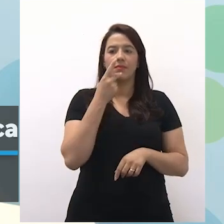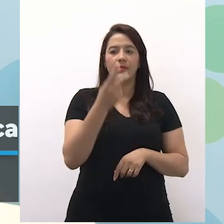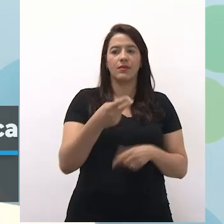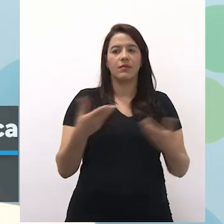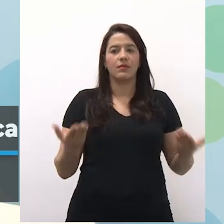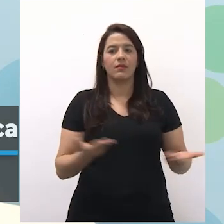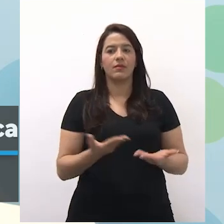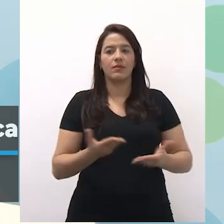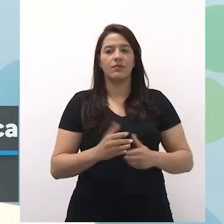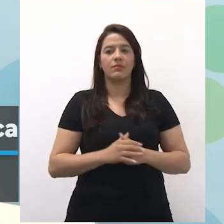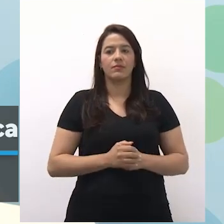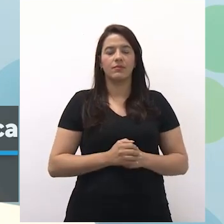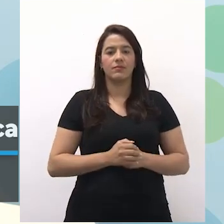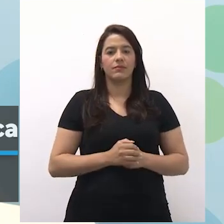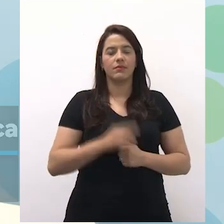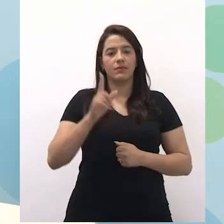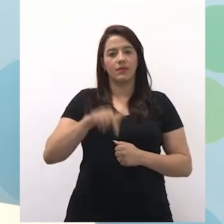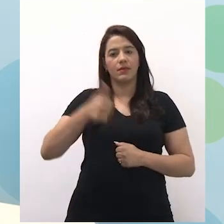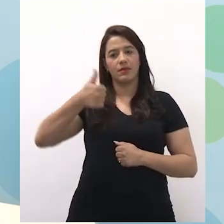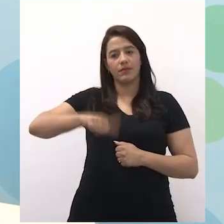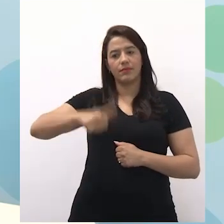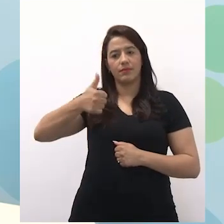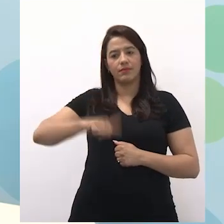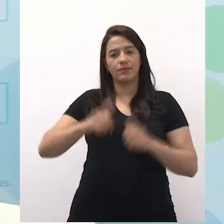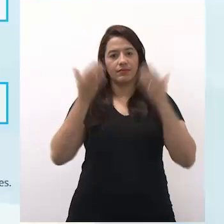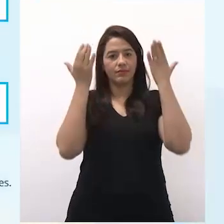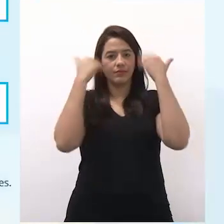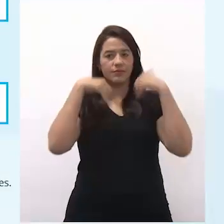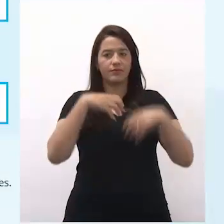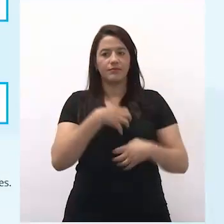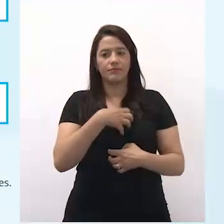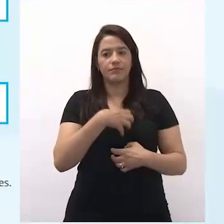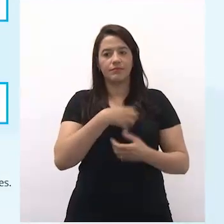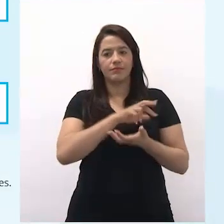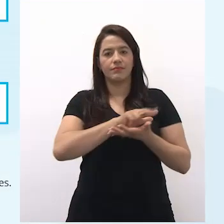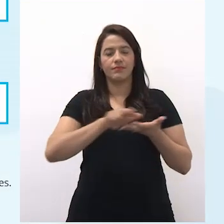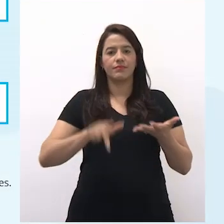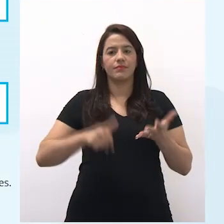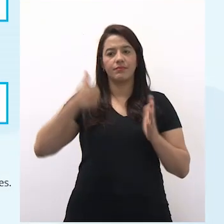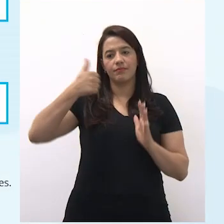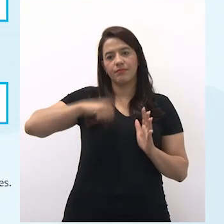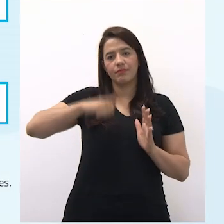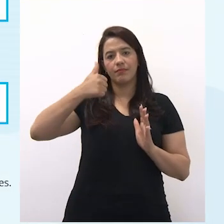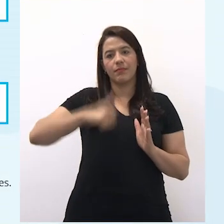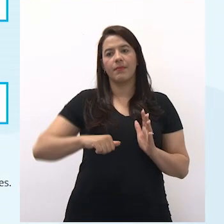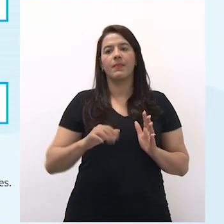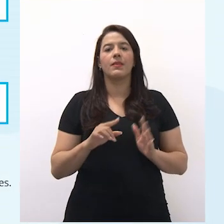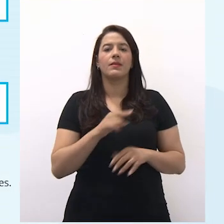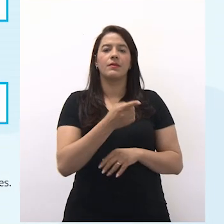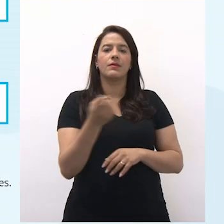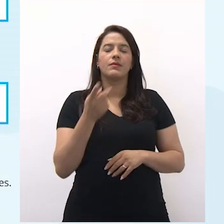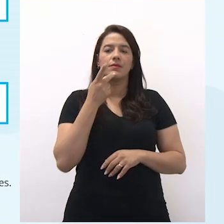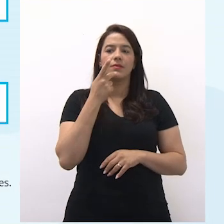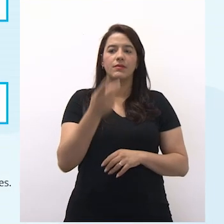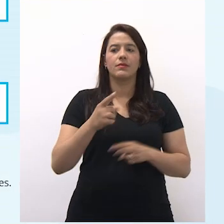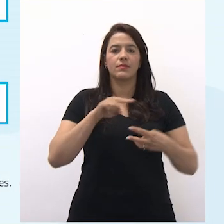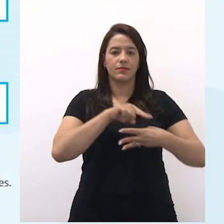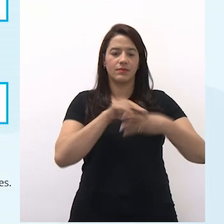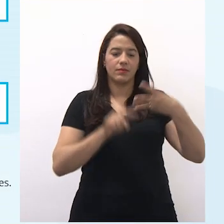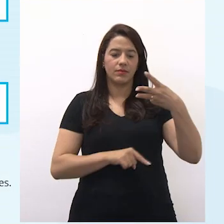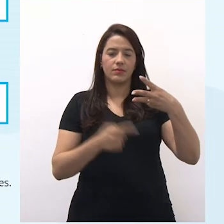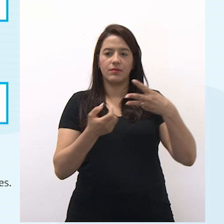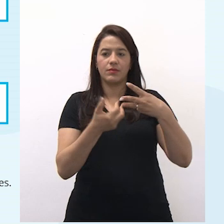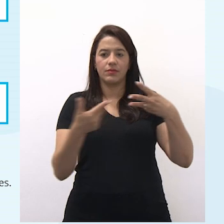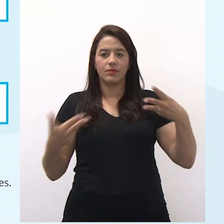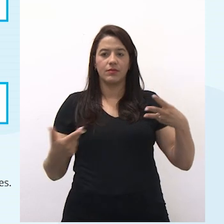agora, né, Vanderlei? Isso. É a avaliação socioemocional, né? Na avaliação socioemocional, são 3 itens